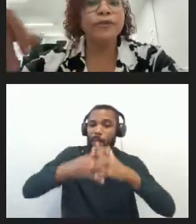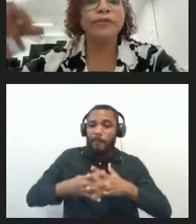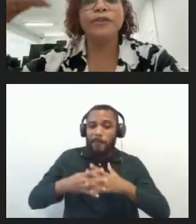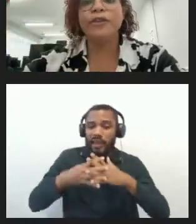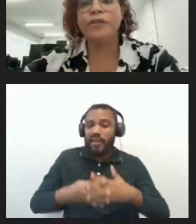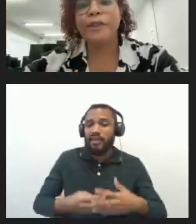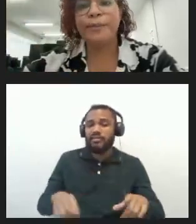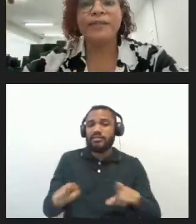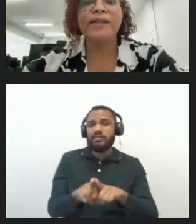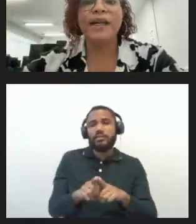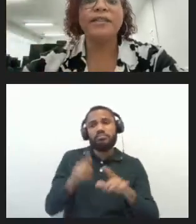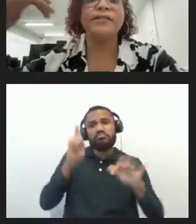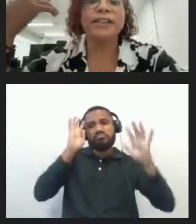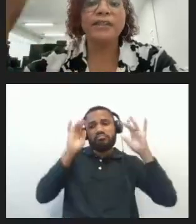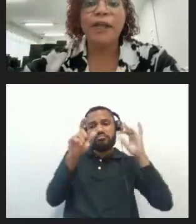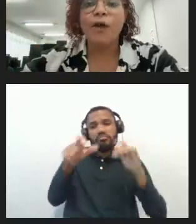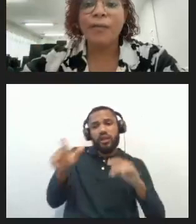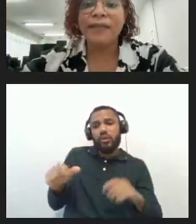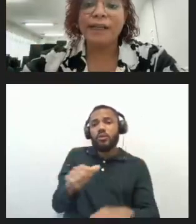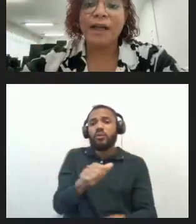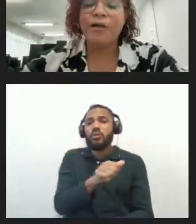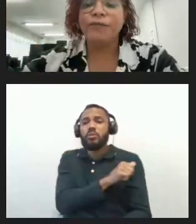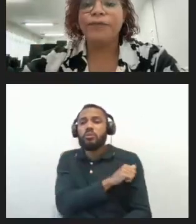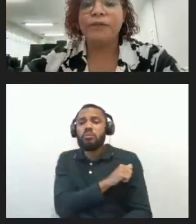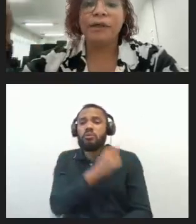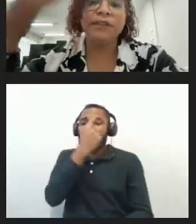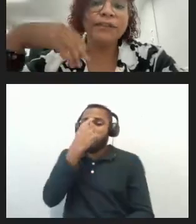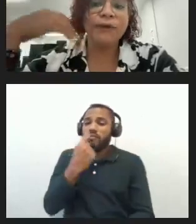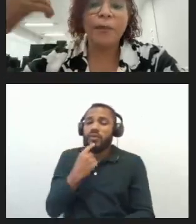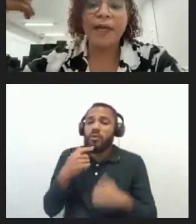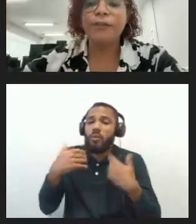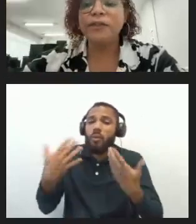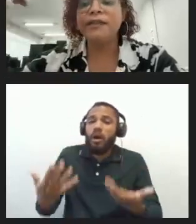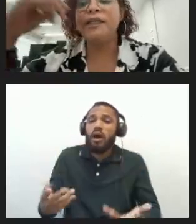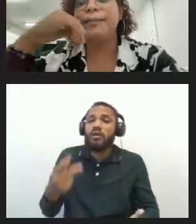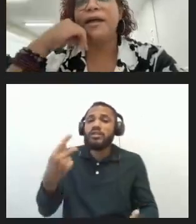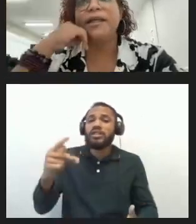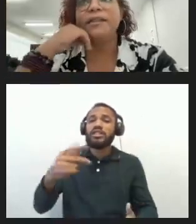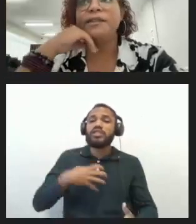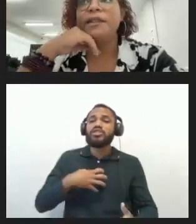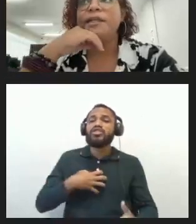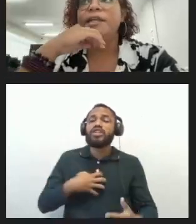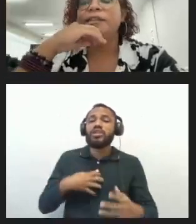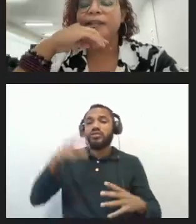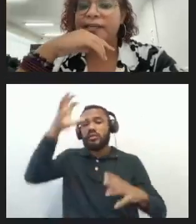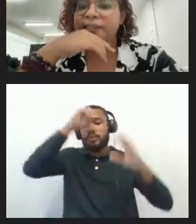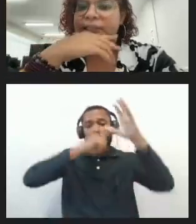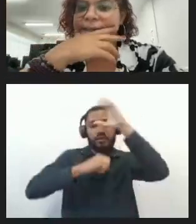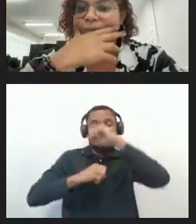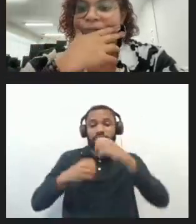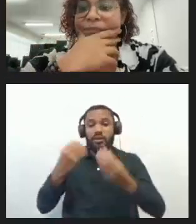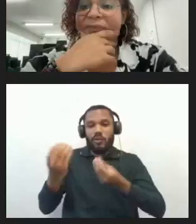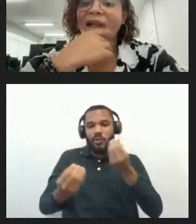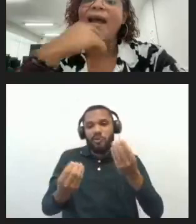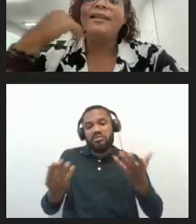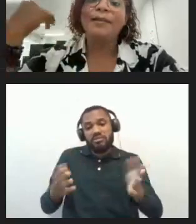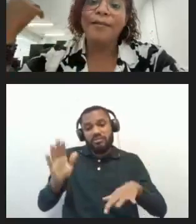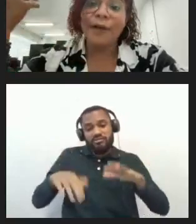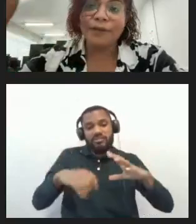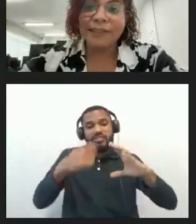no perfil do aluno, os estilos de aprendizagem. Às vezes, o material audiovisual nesse formato pode ser mais